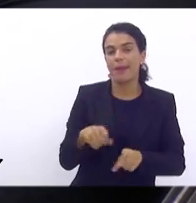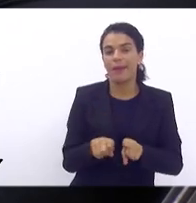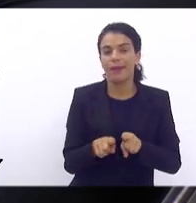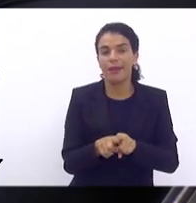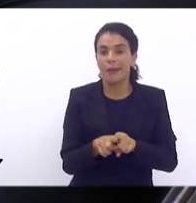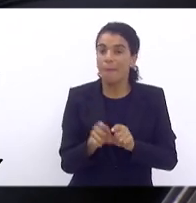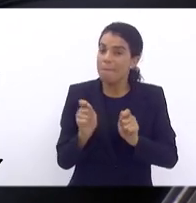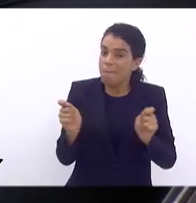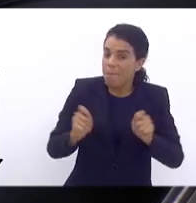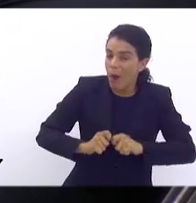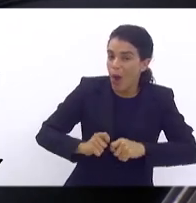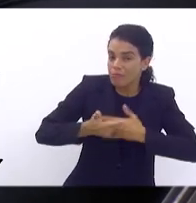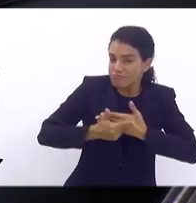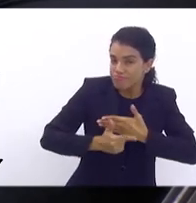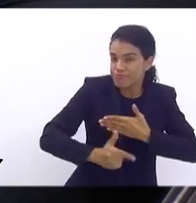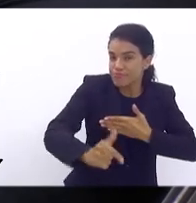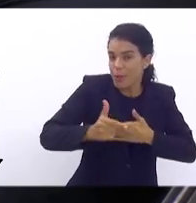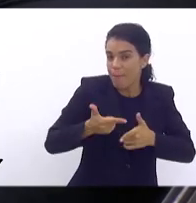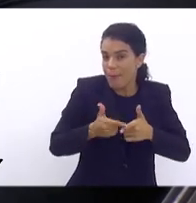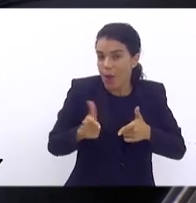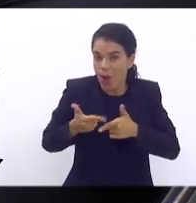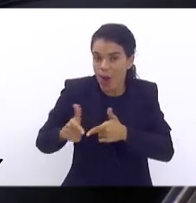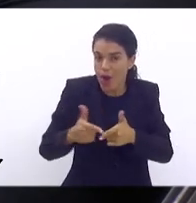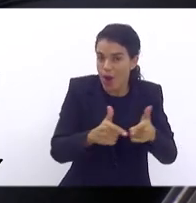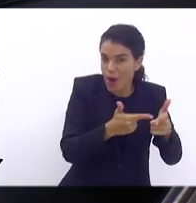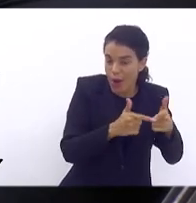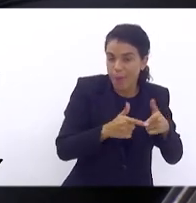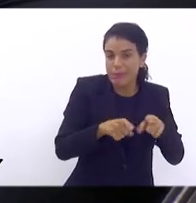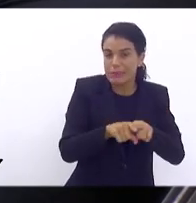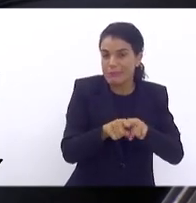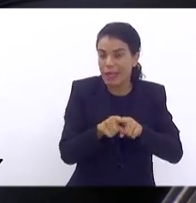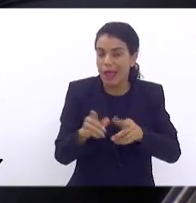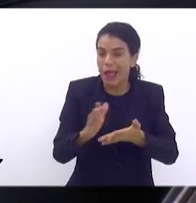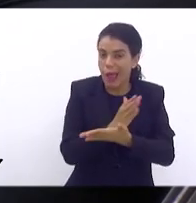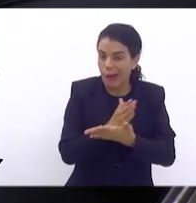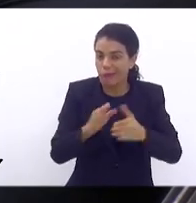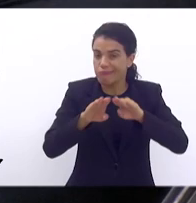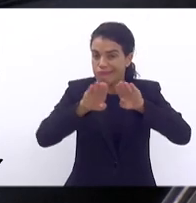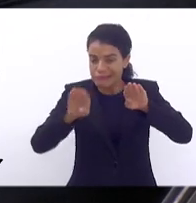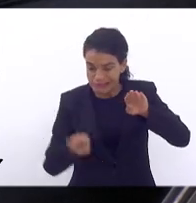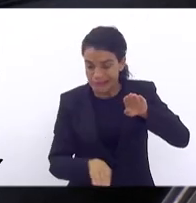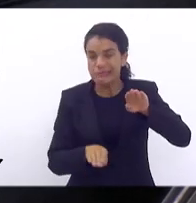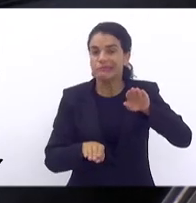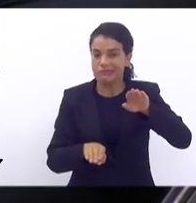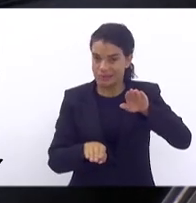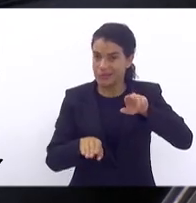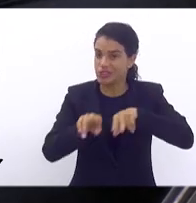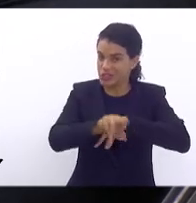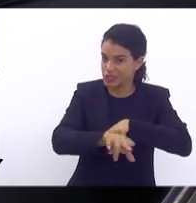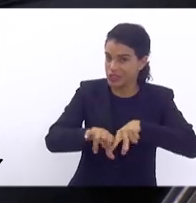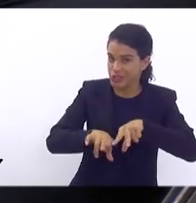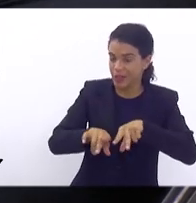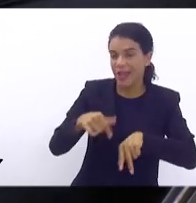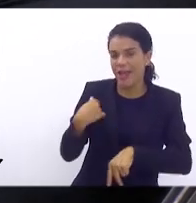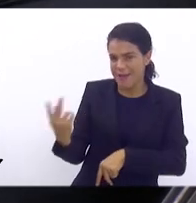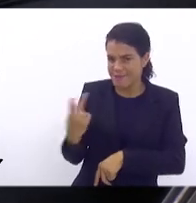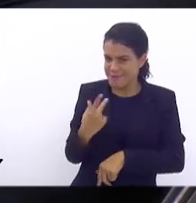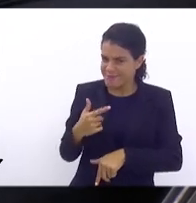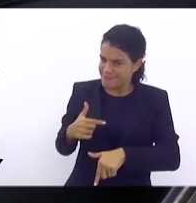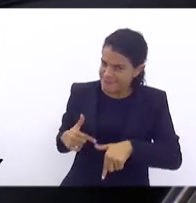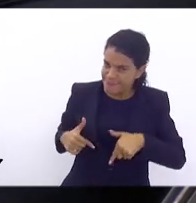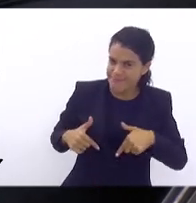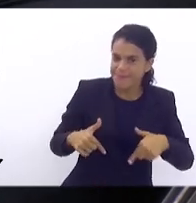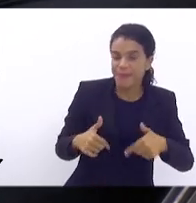como a doutora Lívia já nos trouxe de fomentar alguma desigualdade de gênero a gente tá ali também